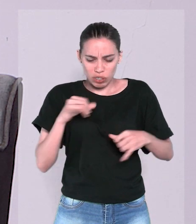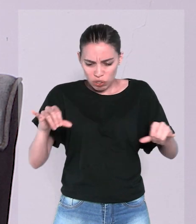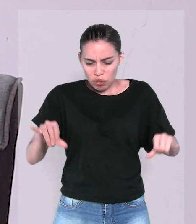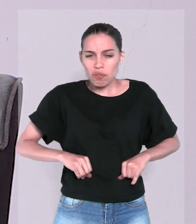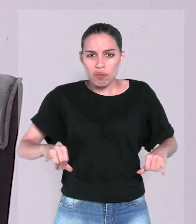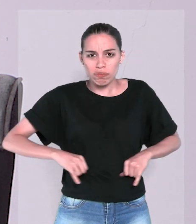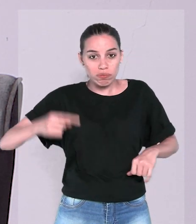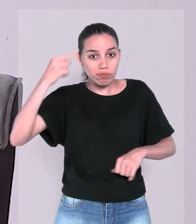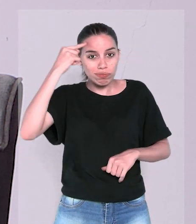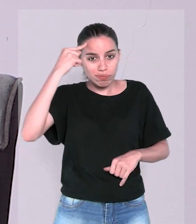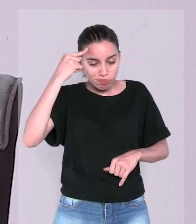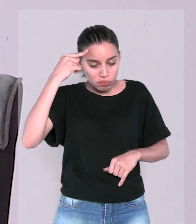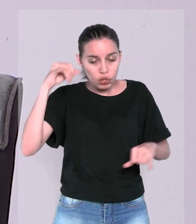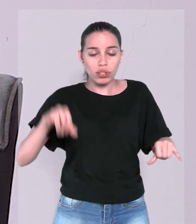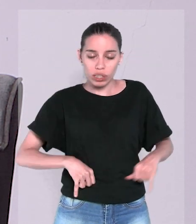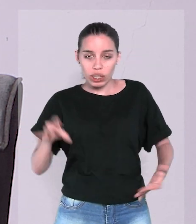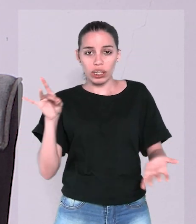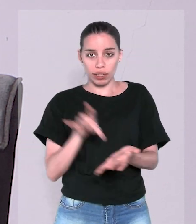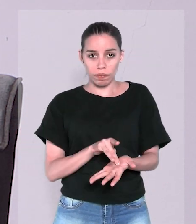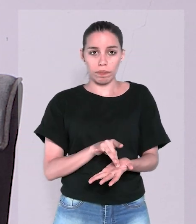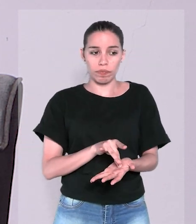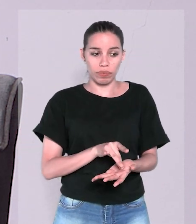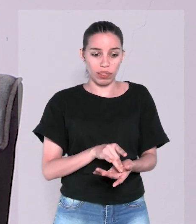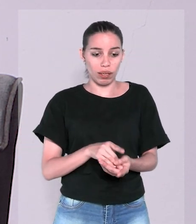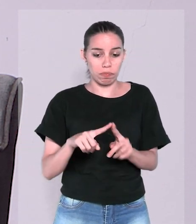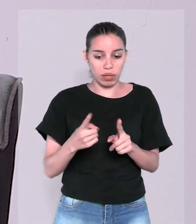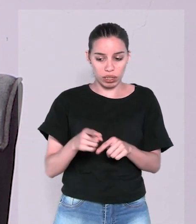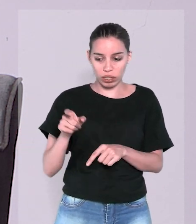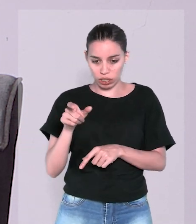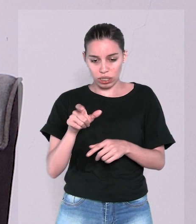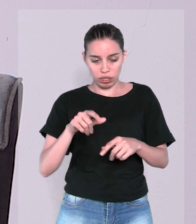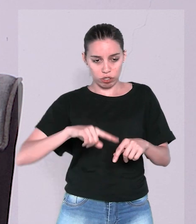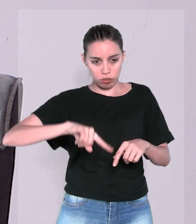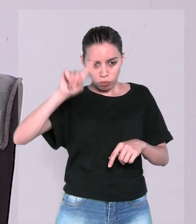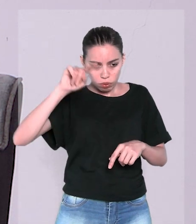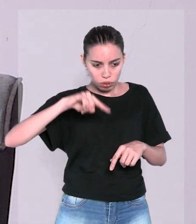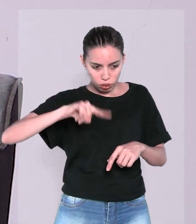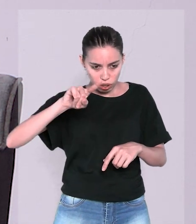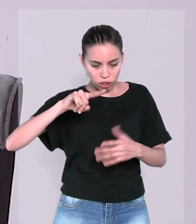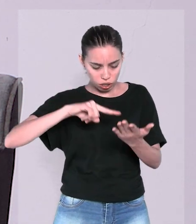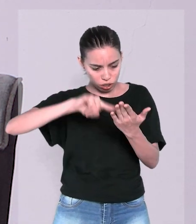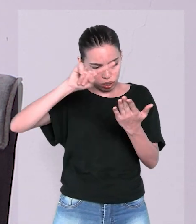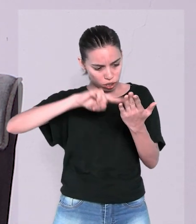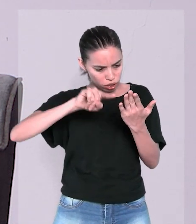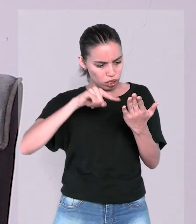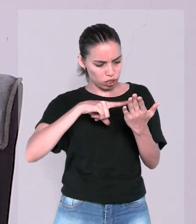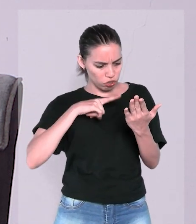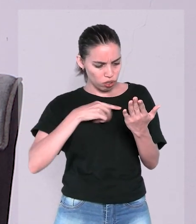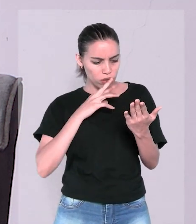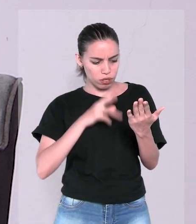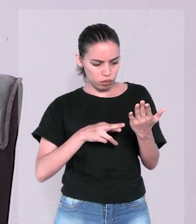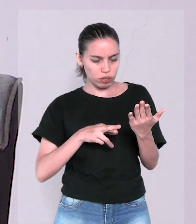psíquico, um nível de sofrimento mental muito grande, né? E isso me impactou, porque, por